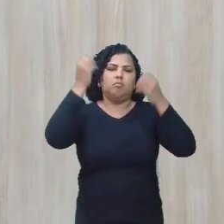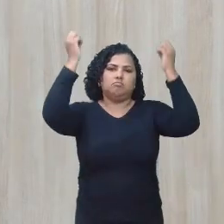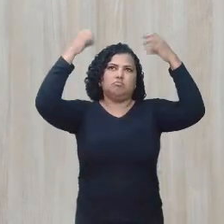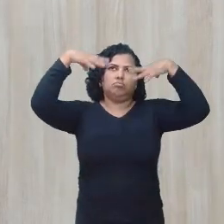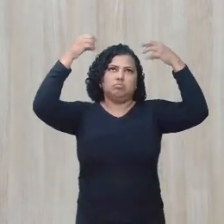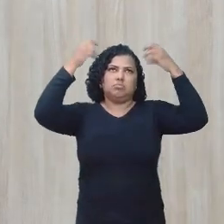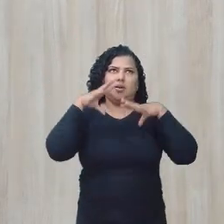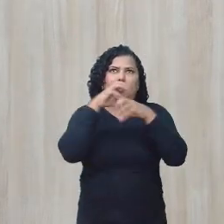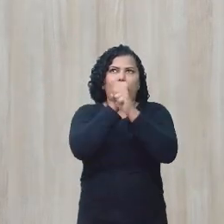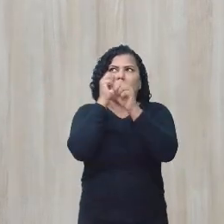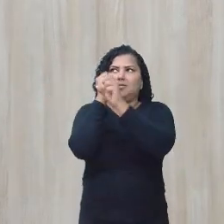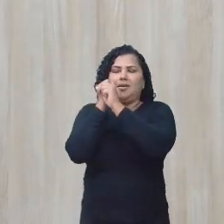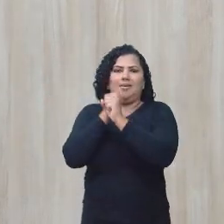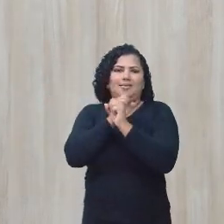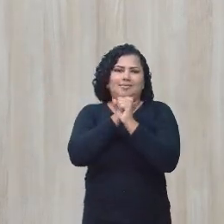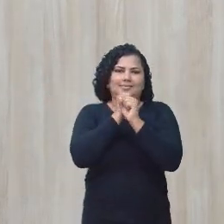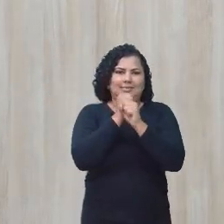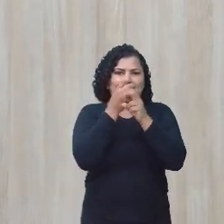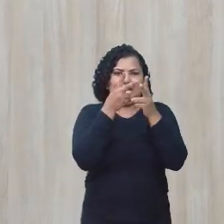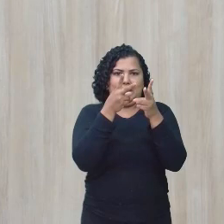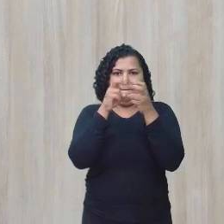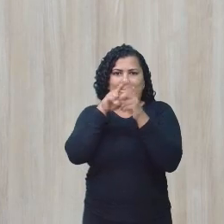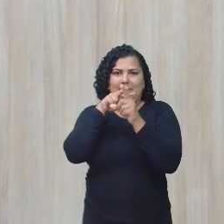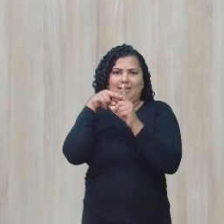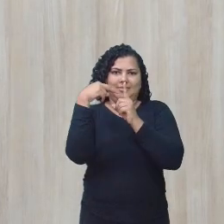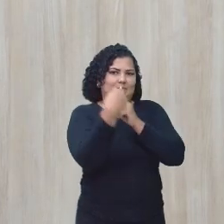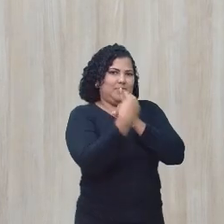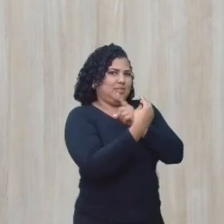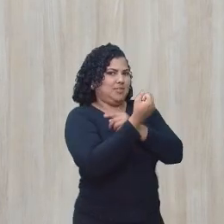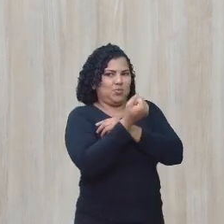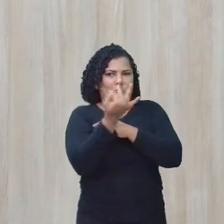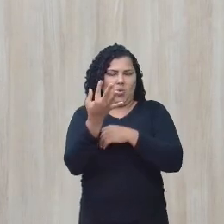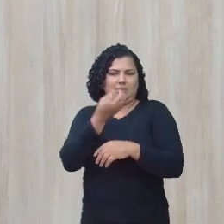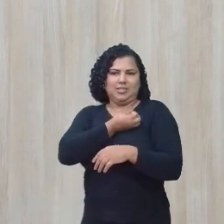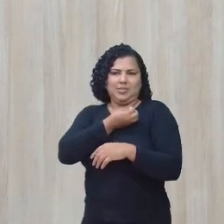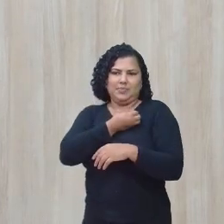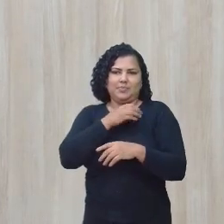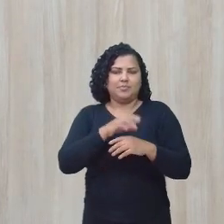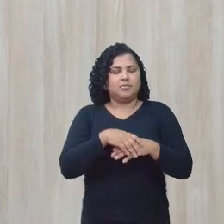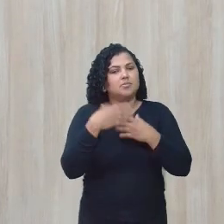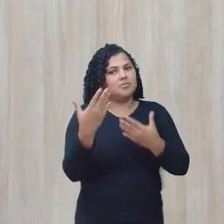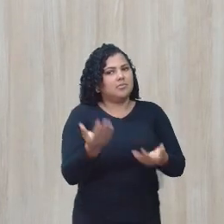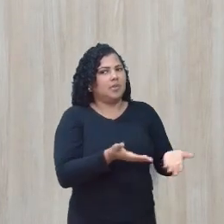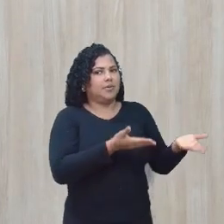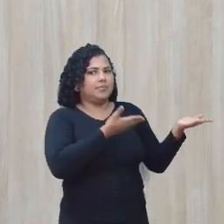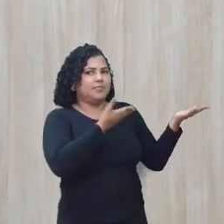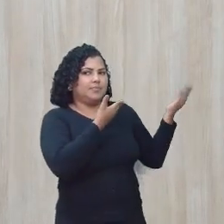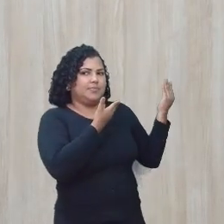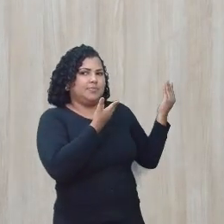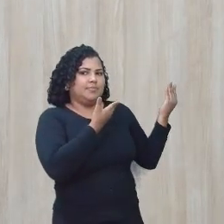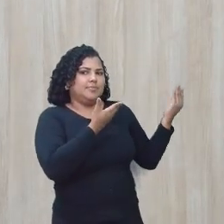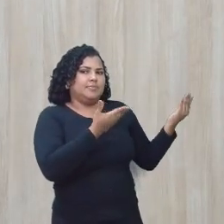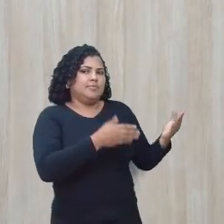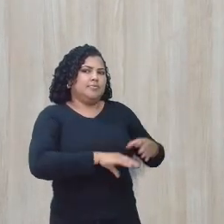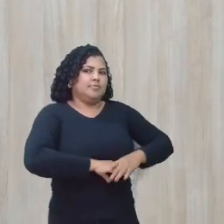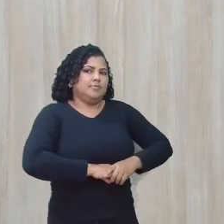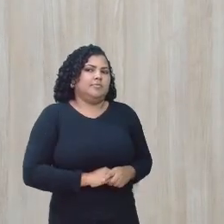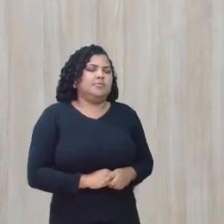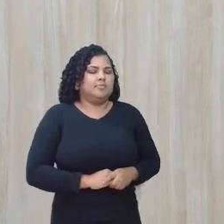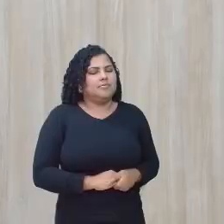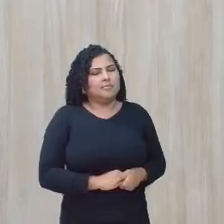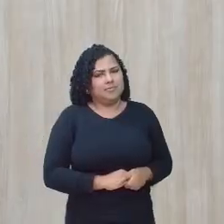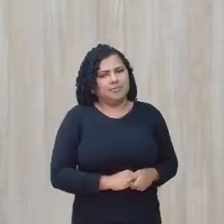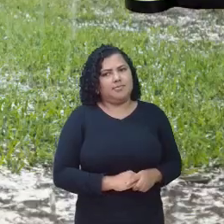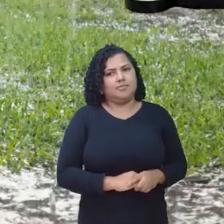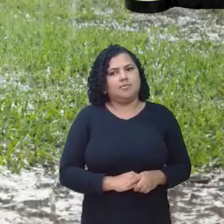chuva nessa ótica numérica da coisa. Então, ó, today it rained 2 millimeters